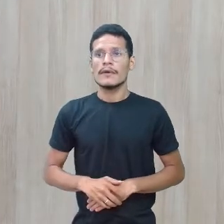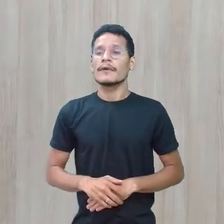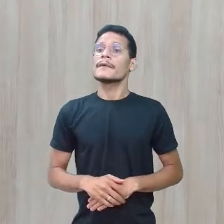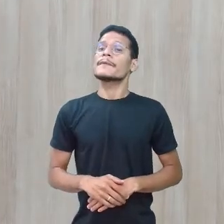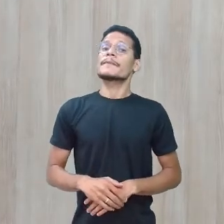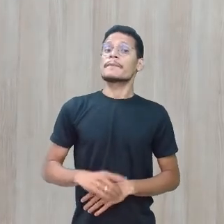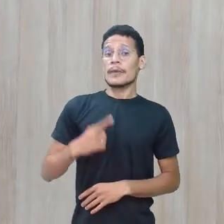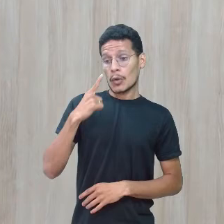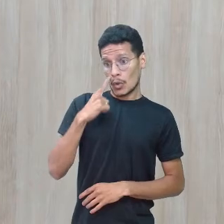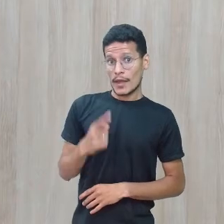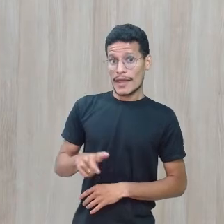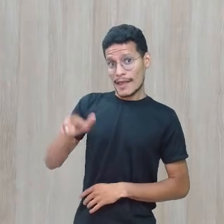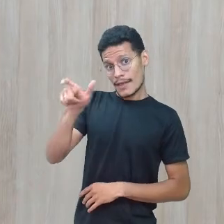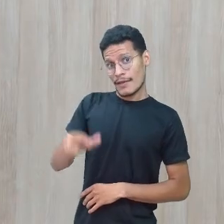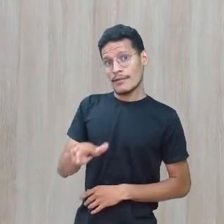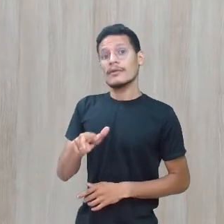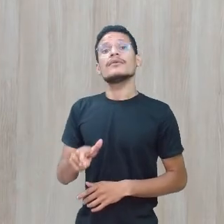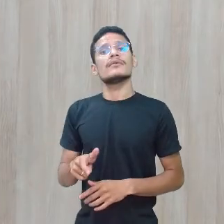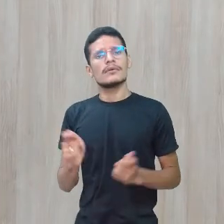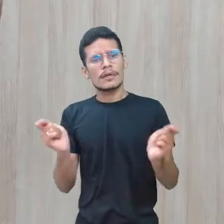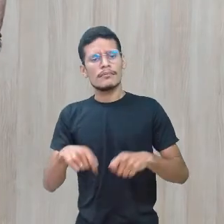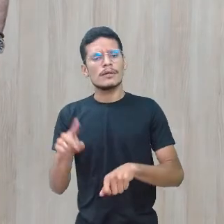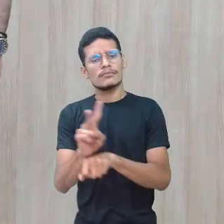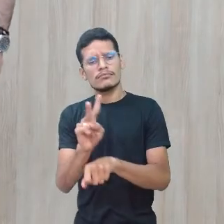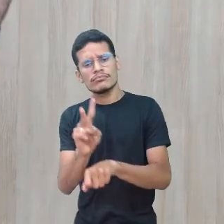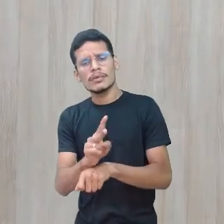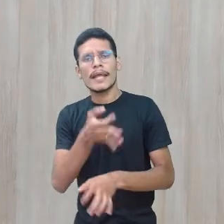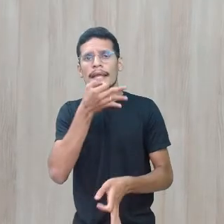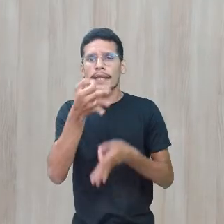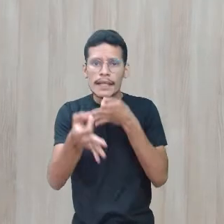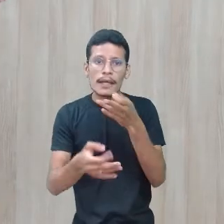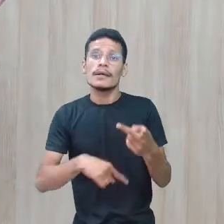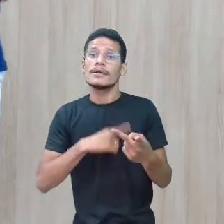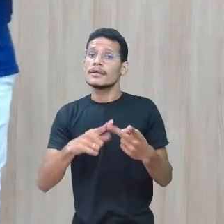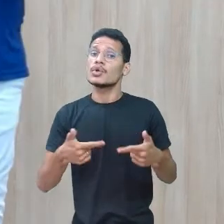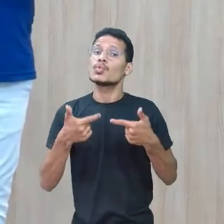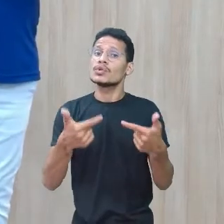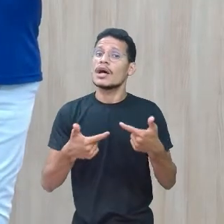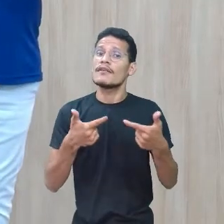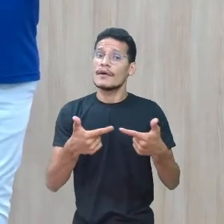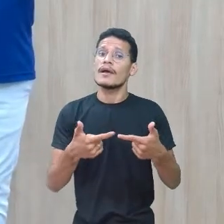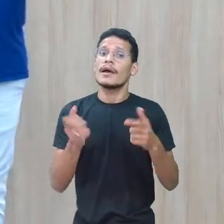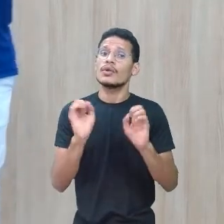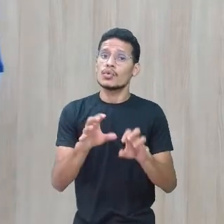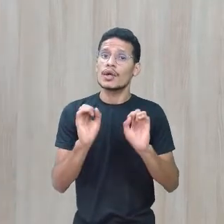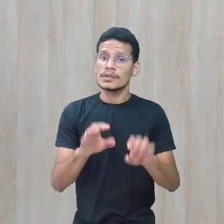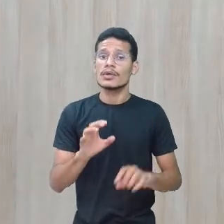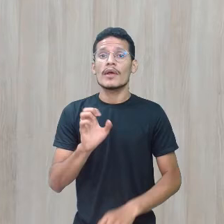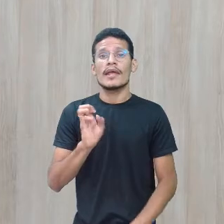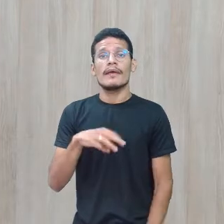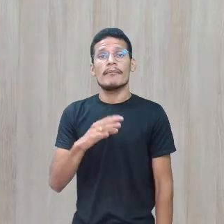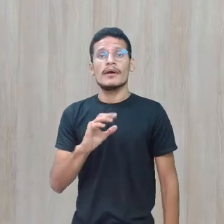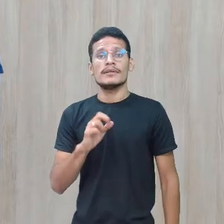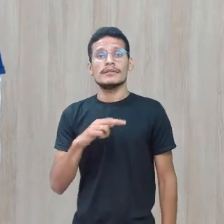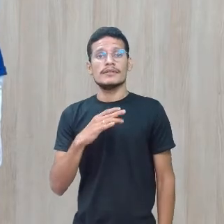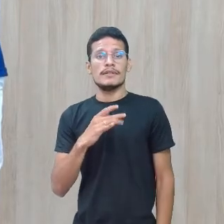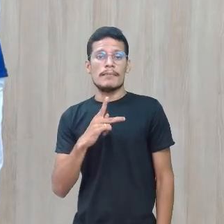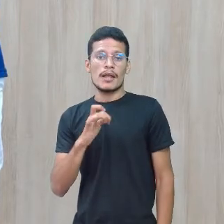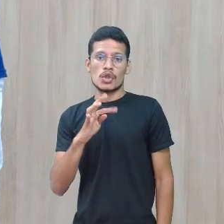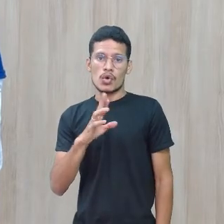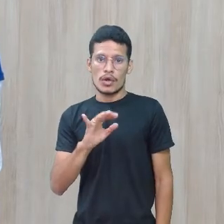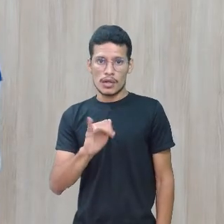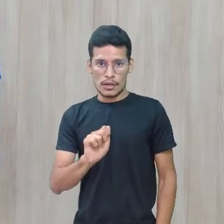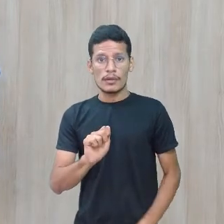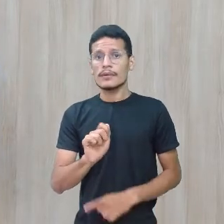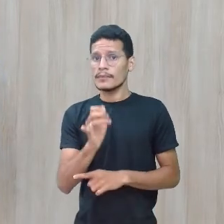nesse sentido, ele defendia o desenvolvimento da criticidade e lutava, né, por uma educação emancipatória, ou seja, essa educação que não